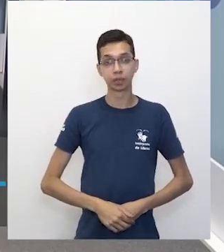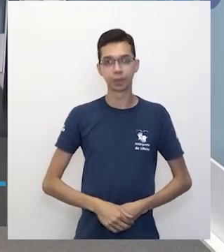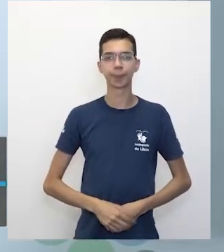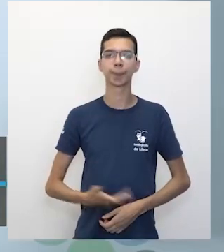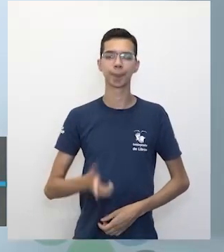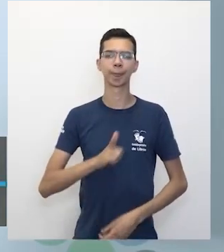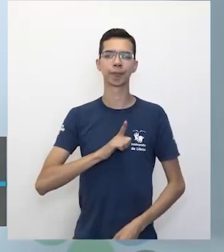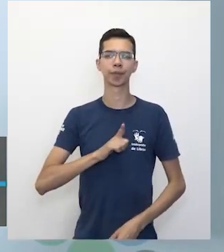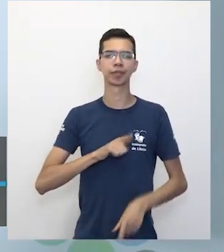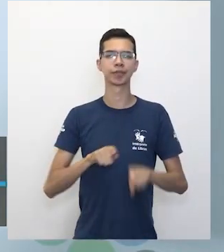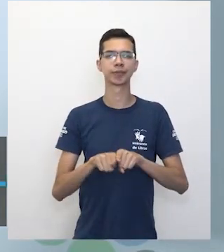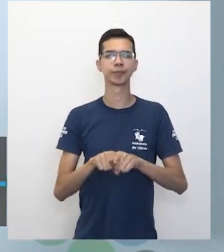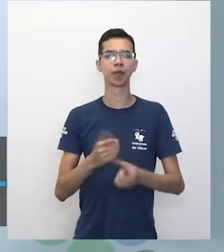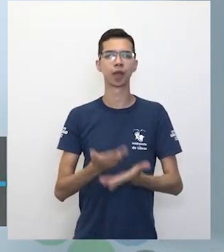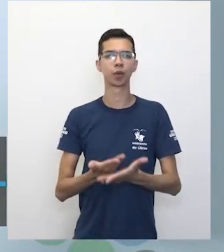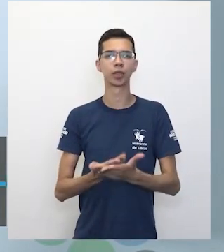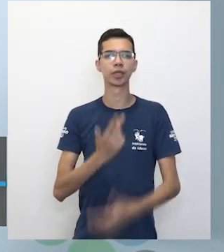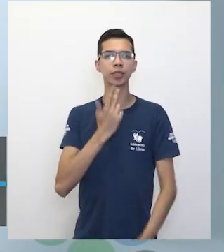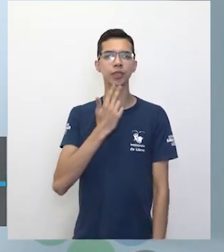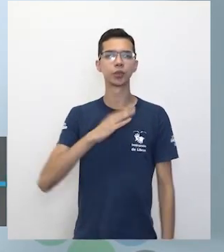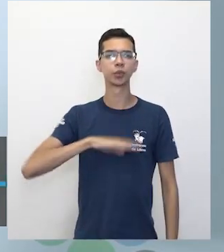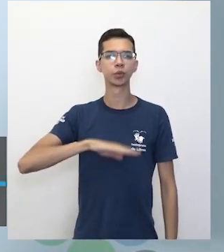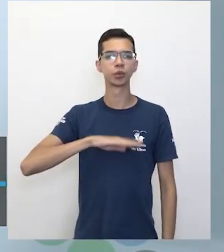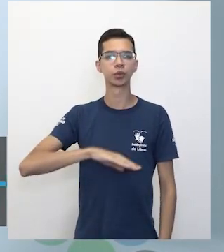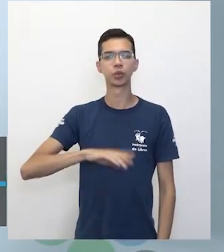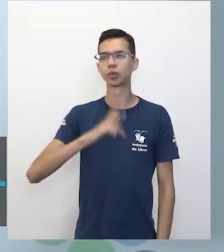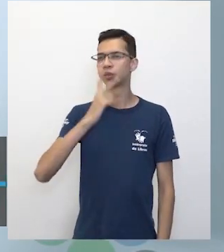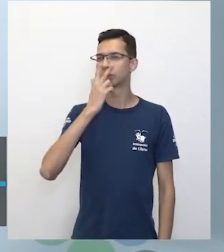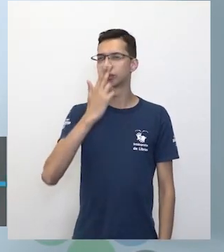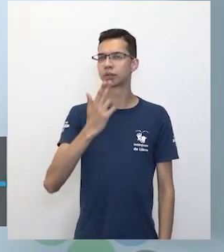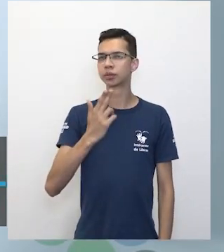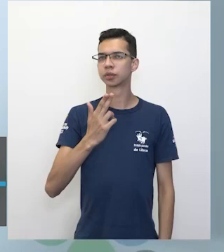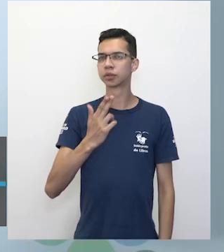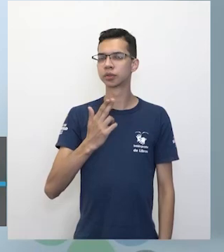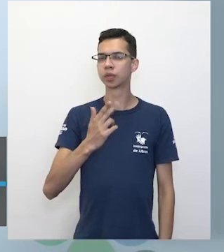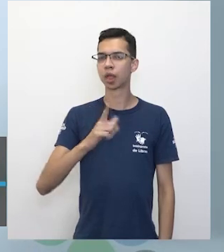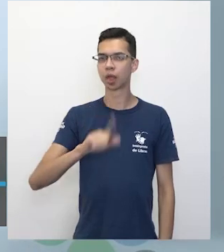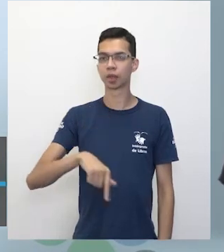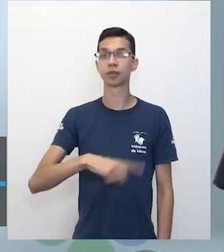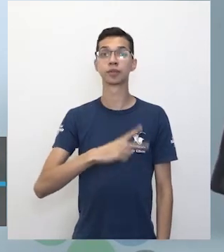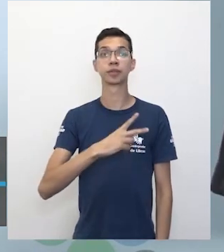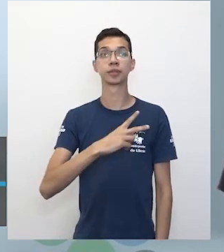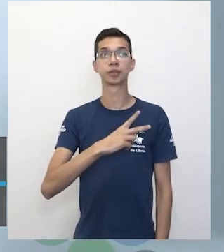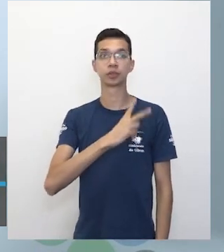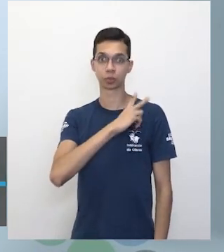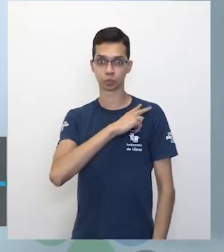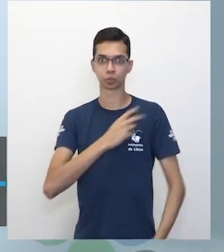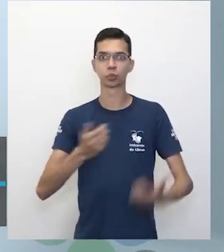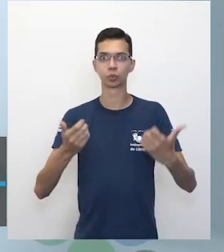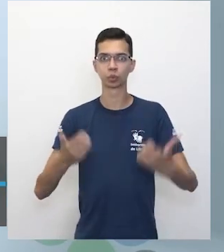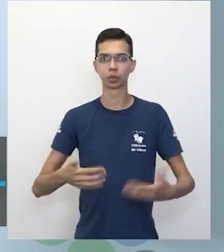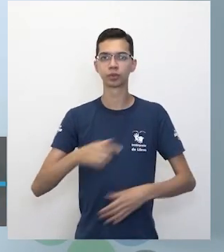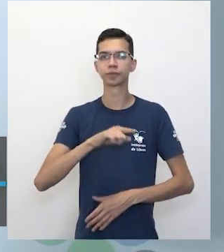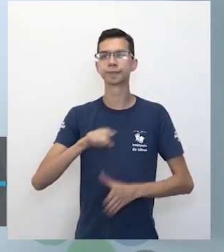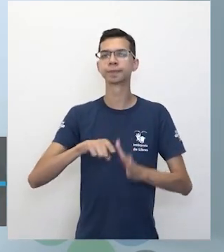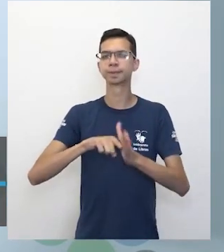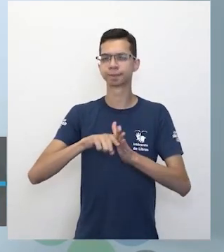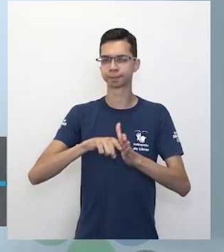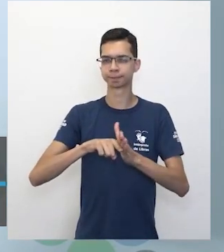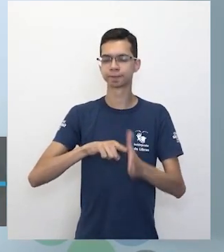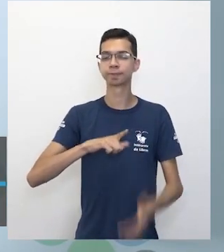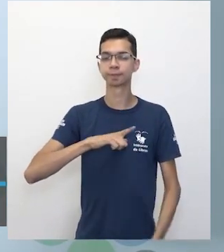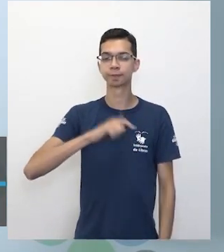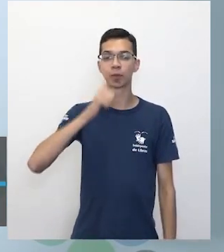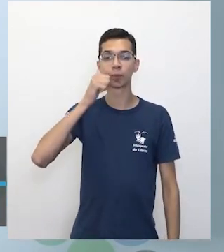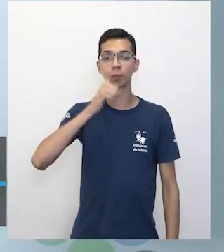uma aula de língua portuguesa da segunda série que a gente falou sobre isso. Então, pesquisem lá, as mulheres que